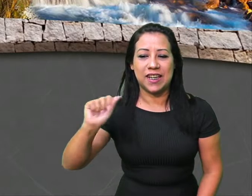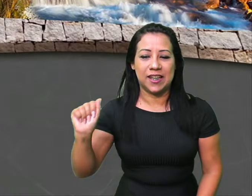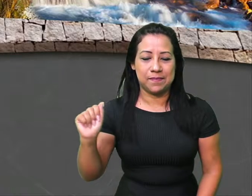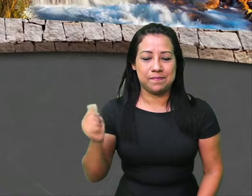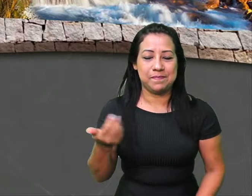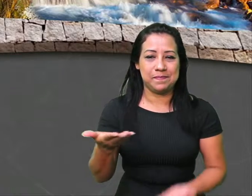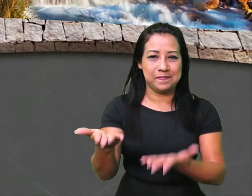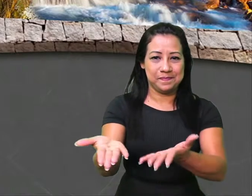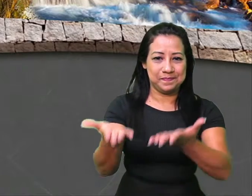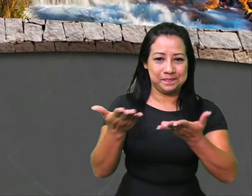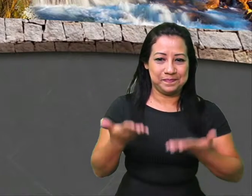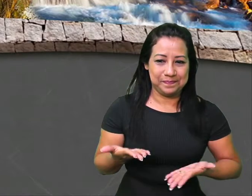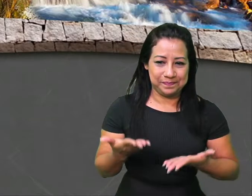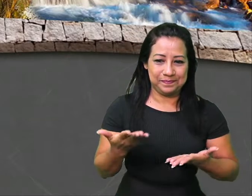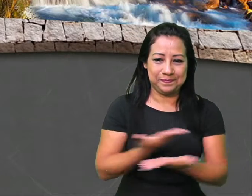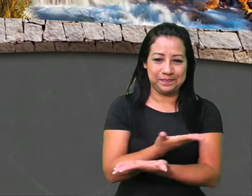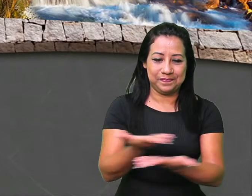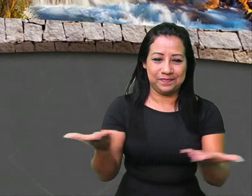todos, tá? Independente,